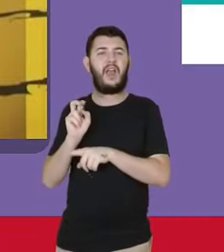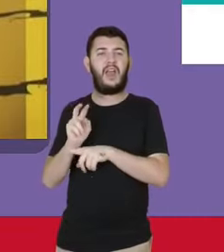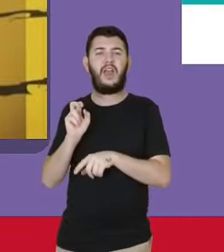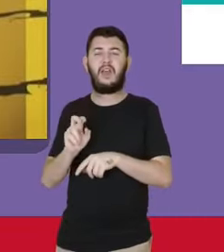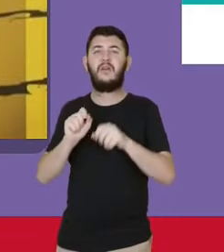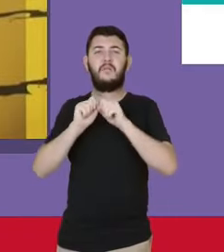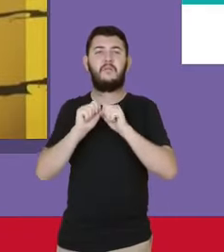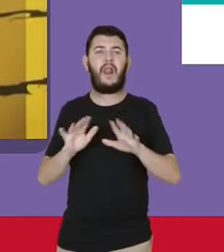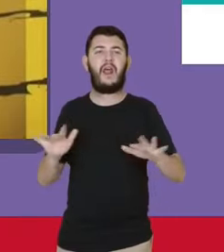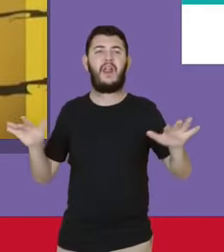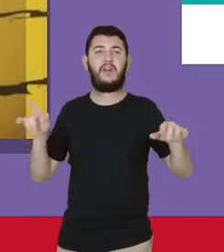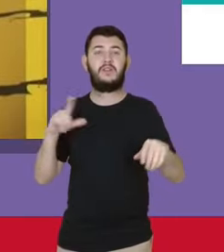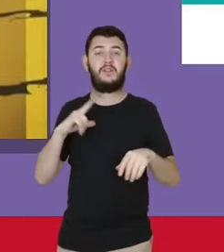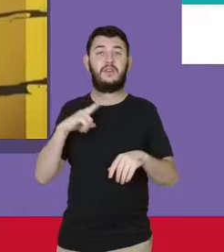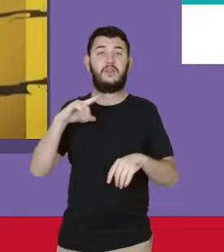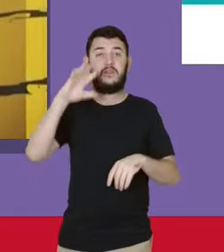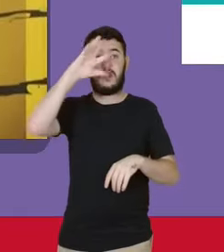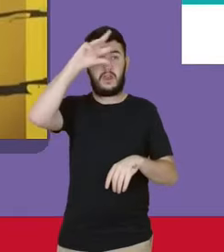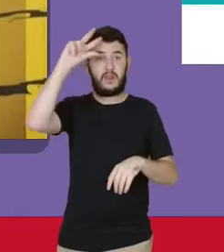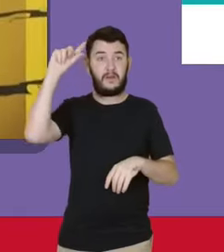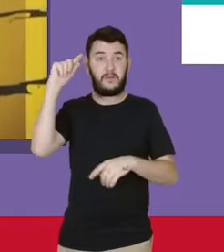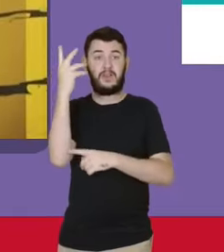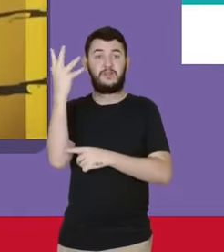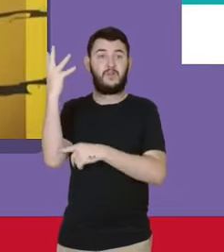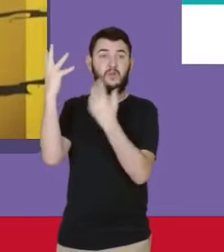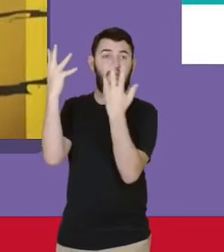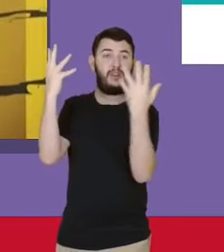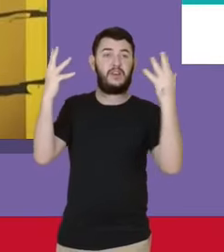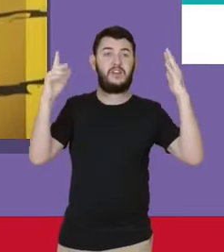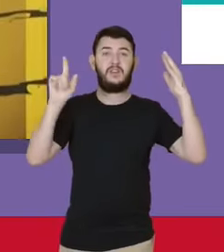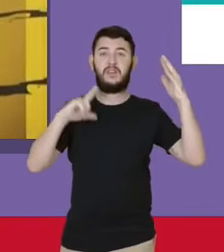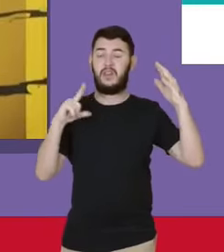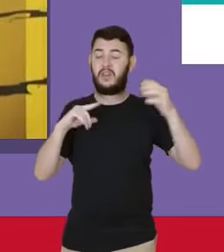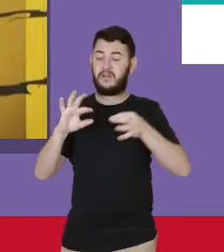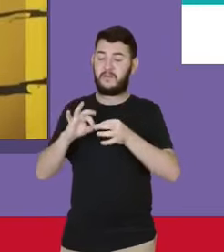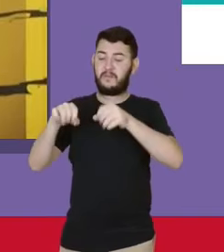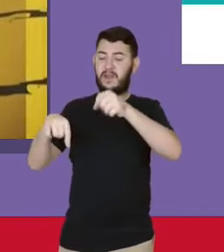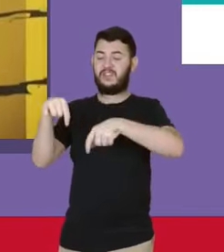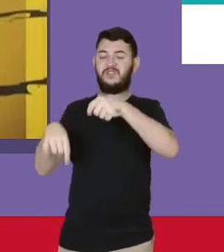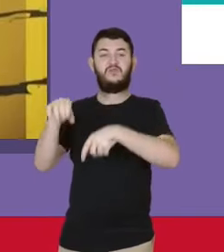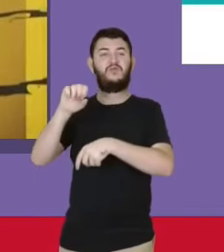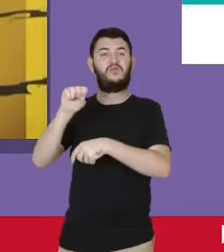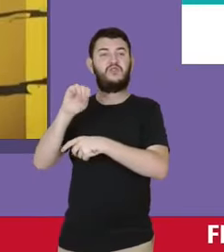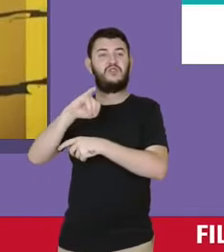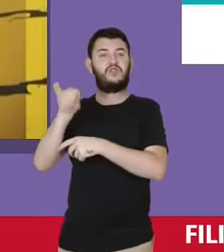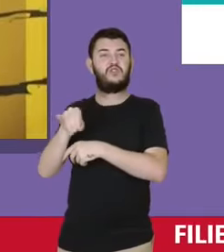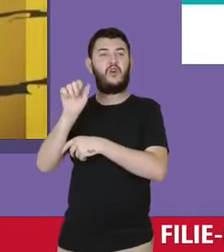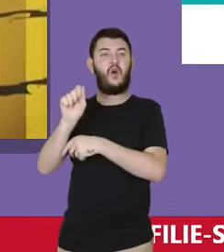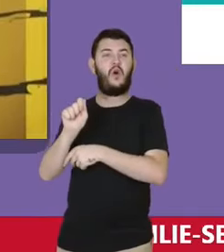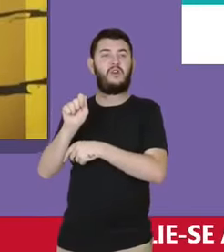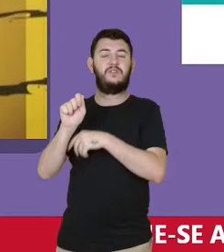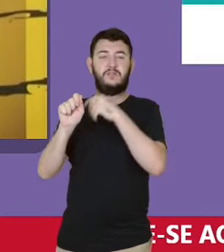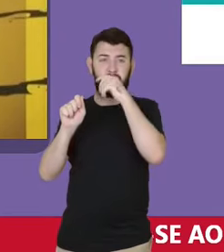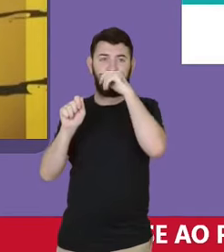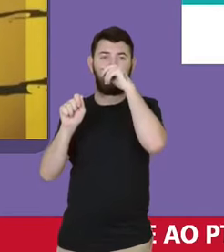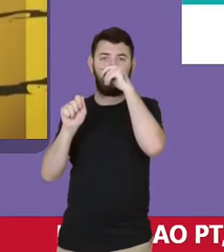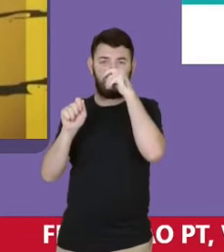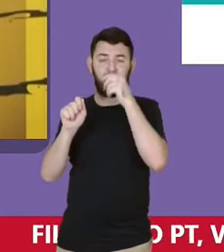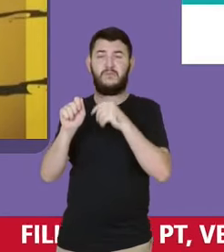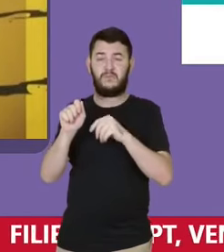na presença já da soja, né, desse plantio, né, em larga escala, e